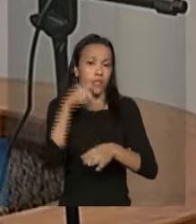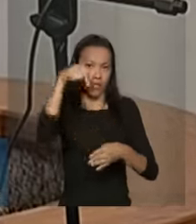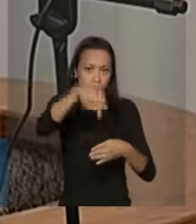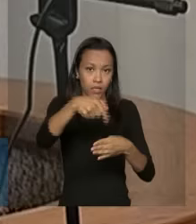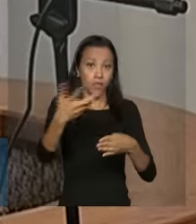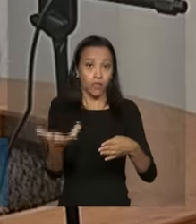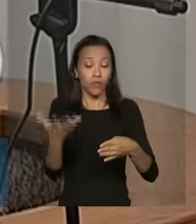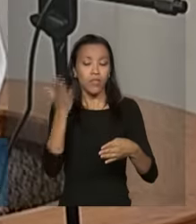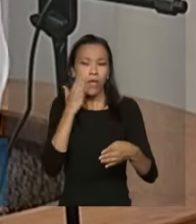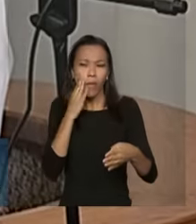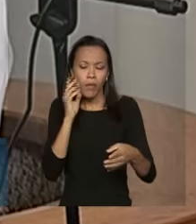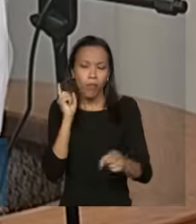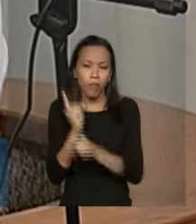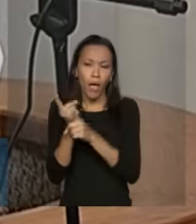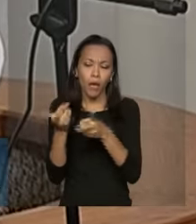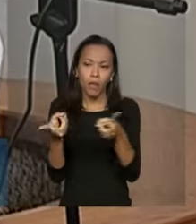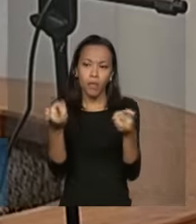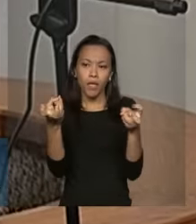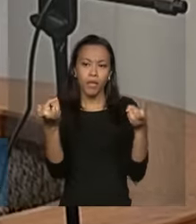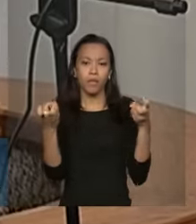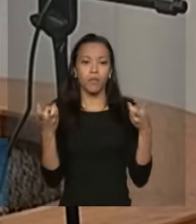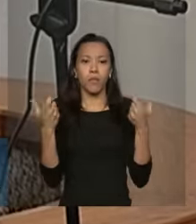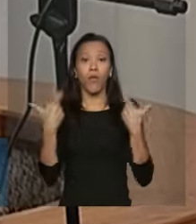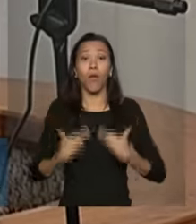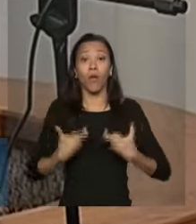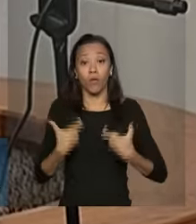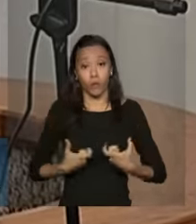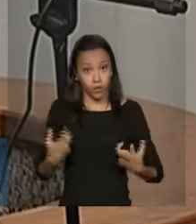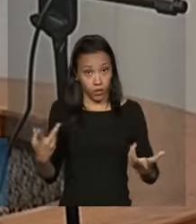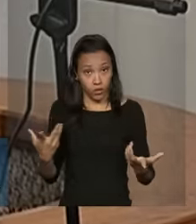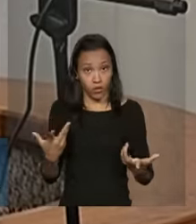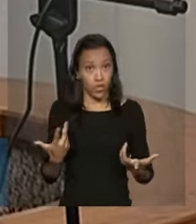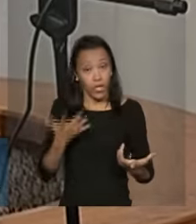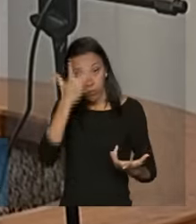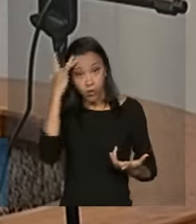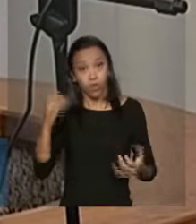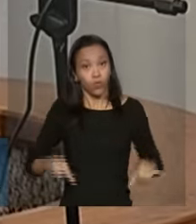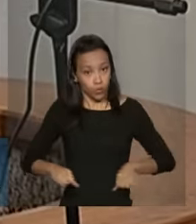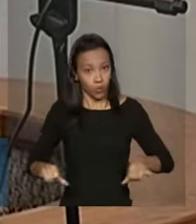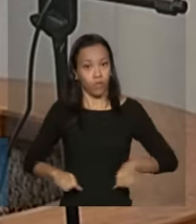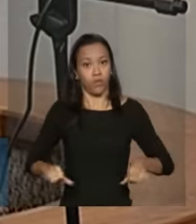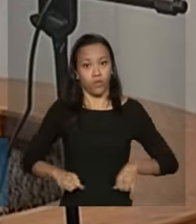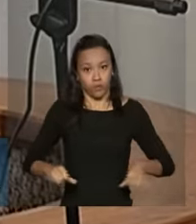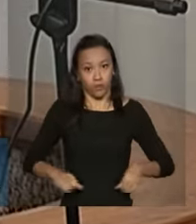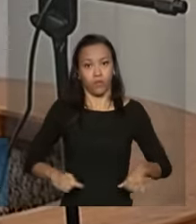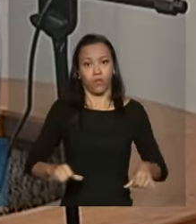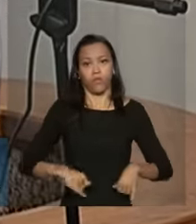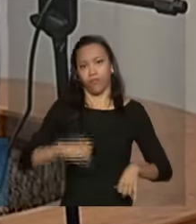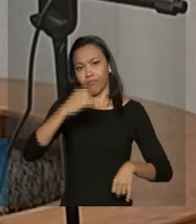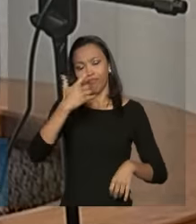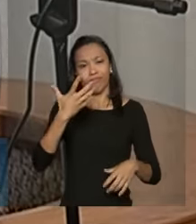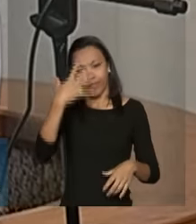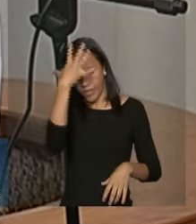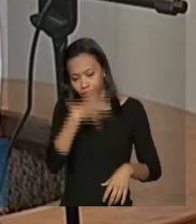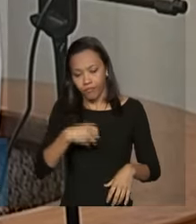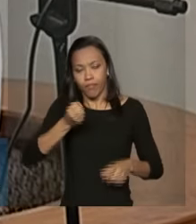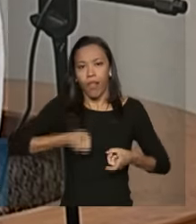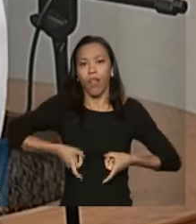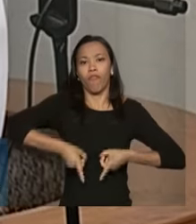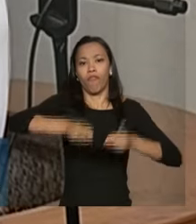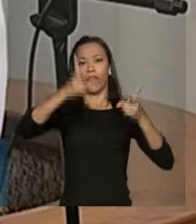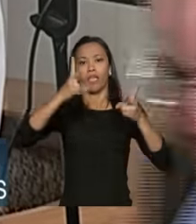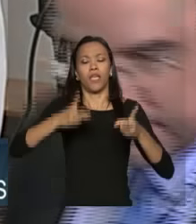de diagnosticar Onde é que estão as nossas vítimas efetivamente do tráfico de pessoas da exploração